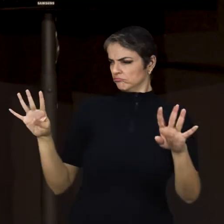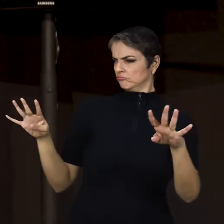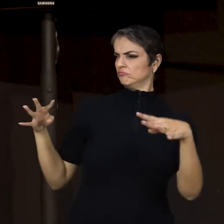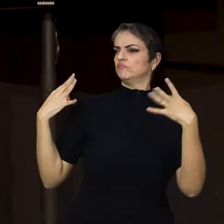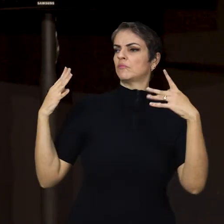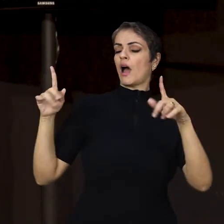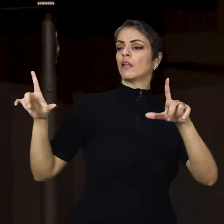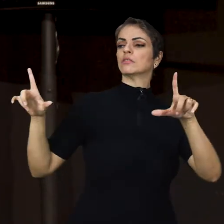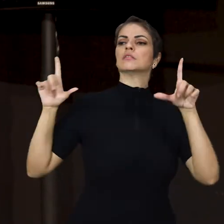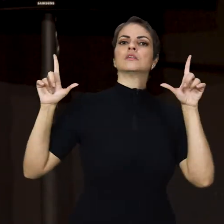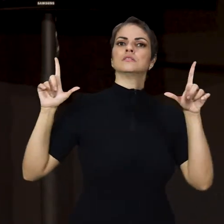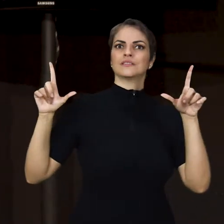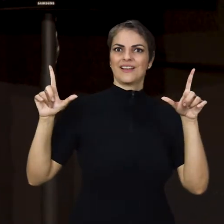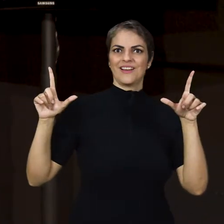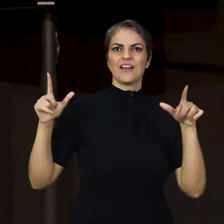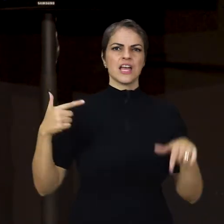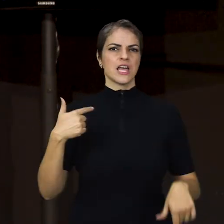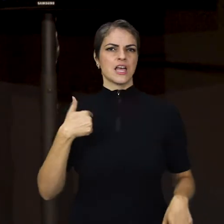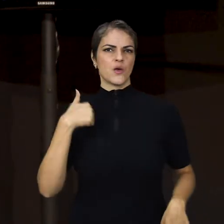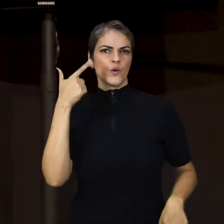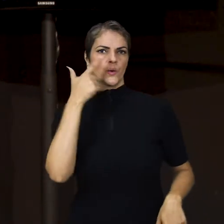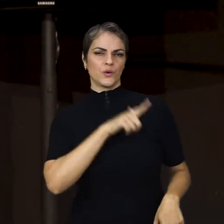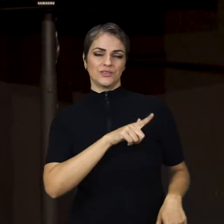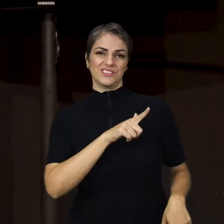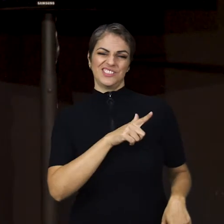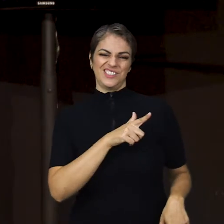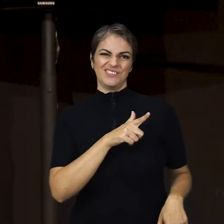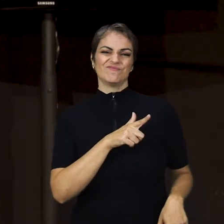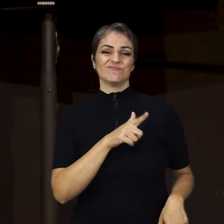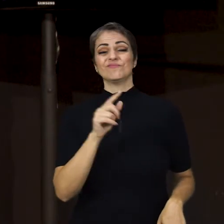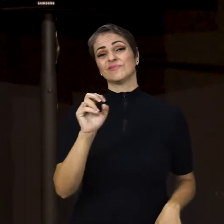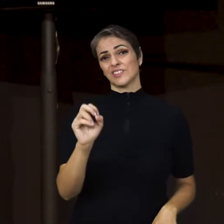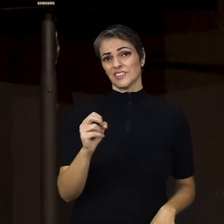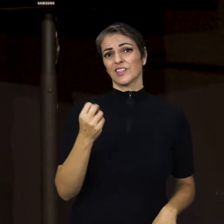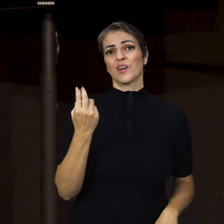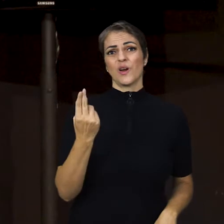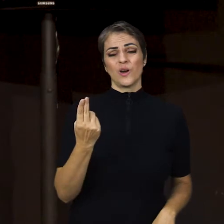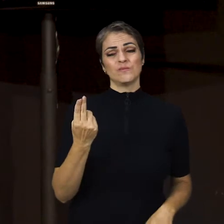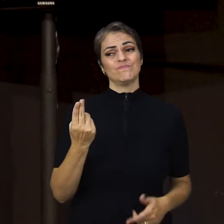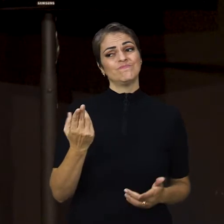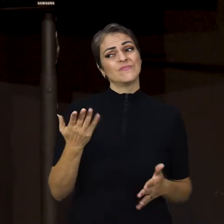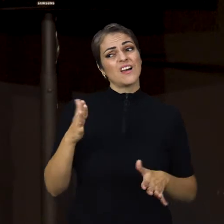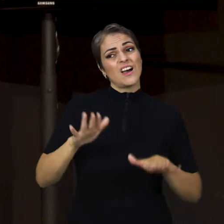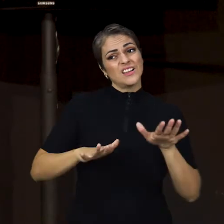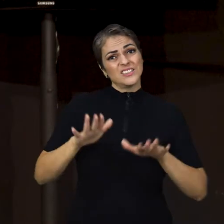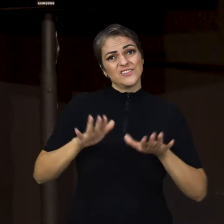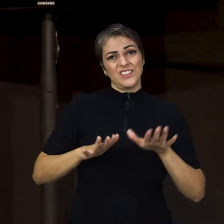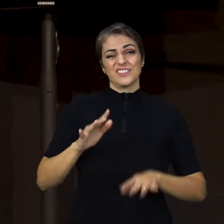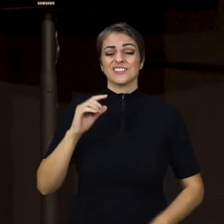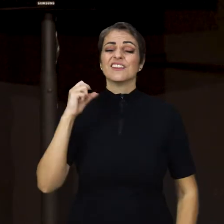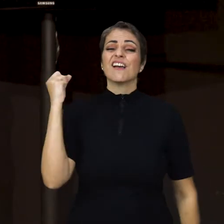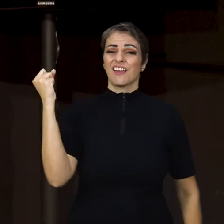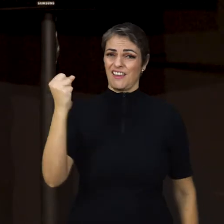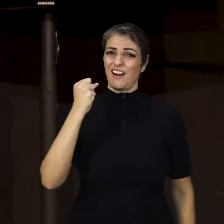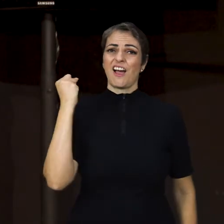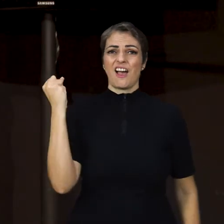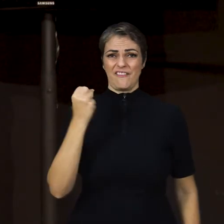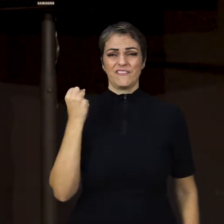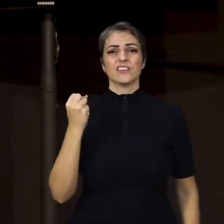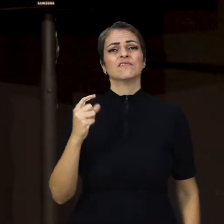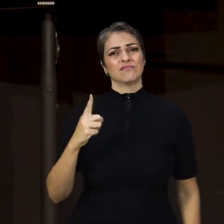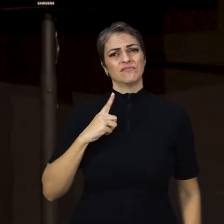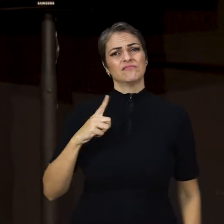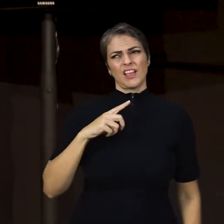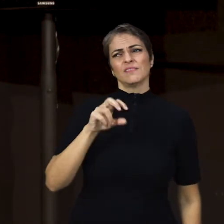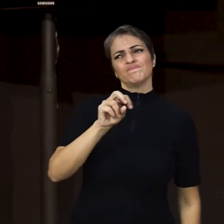atenção, porque vimos algo que ninguém nunca tinha visto naquele texto, ou, em casos mais extremos e graves, de